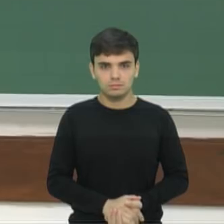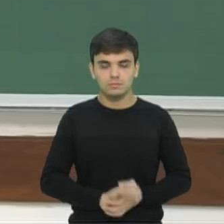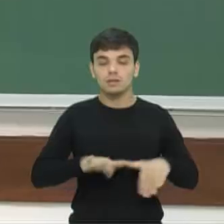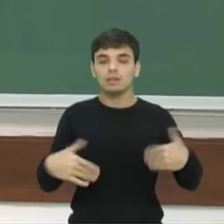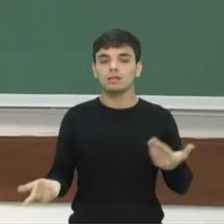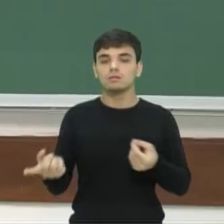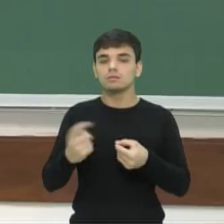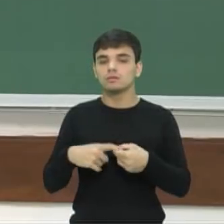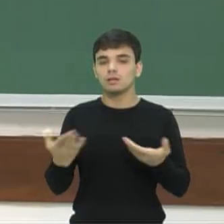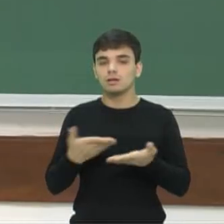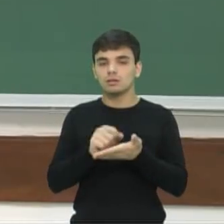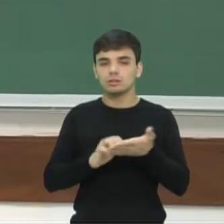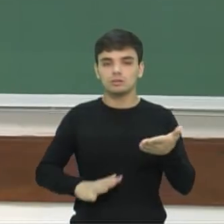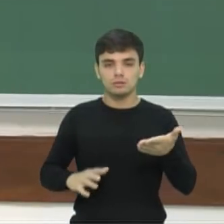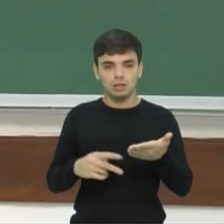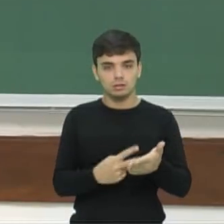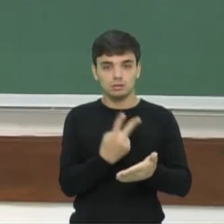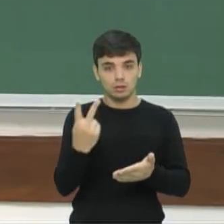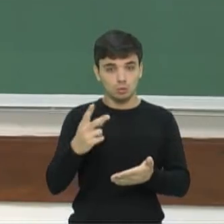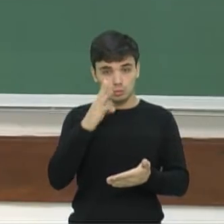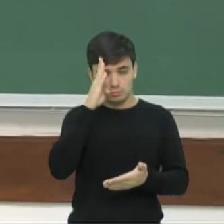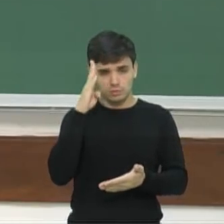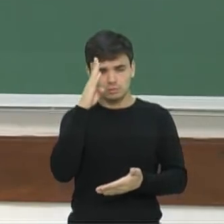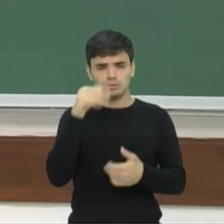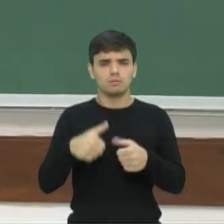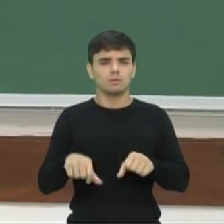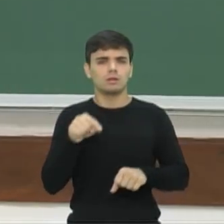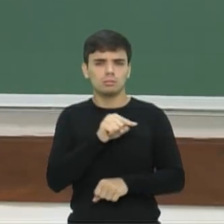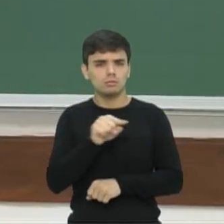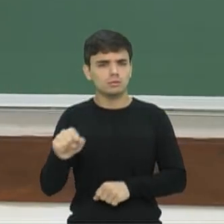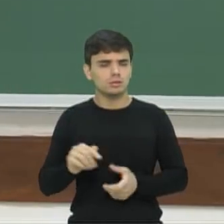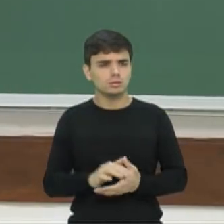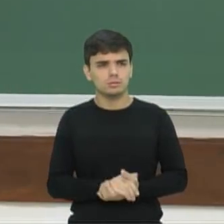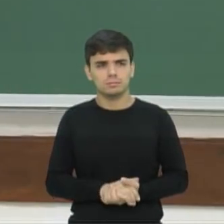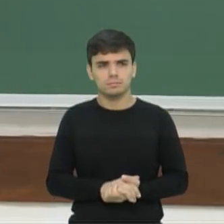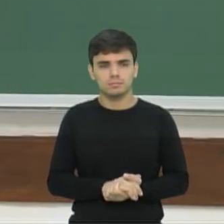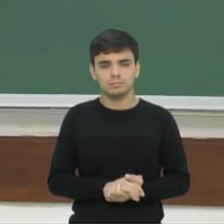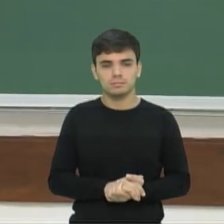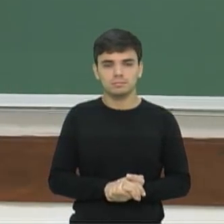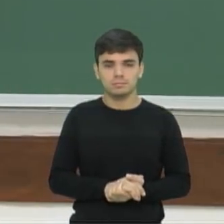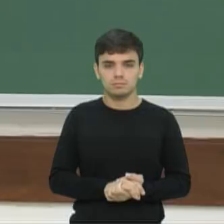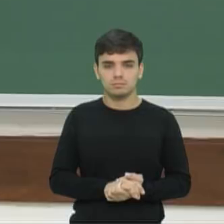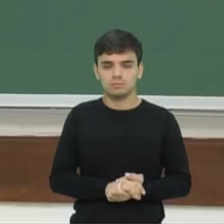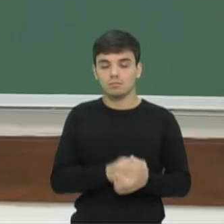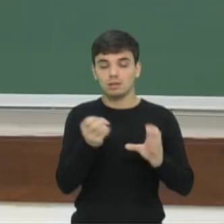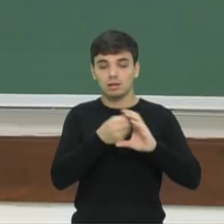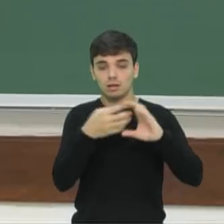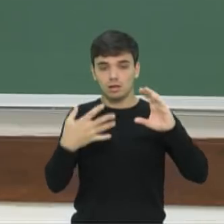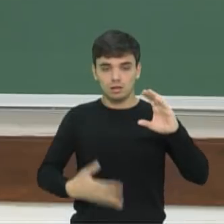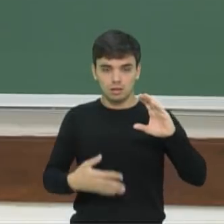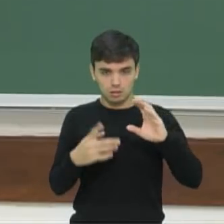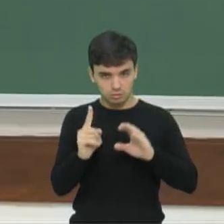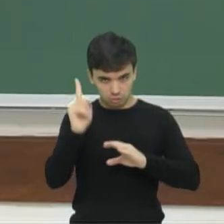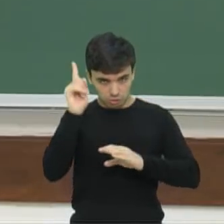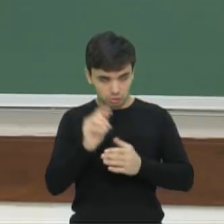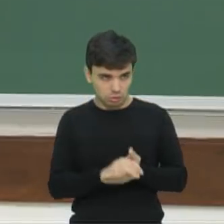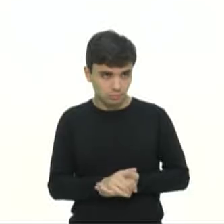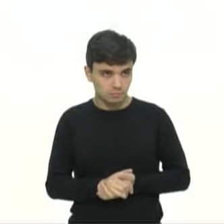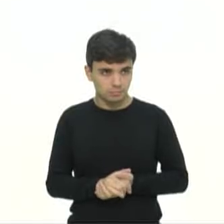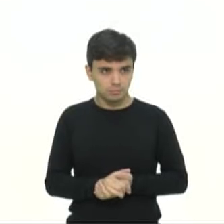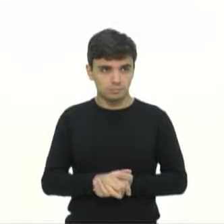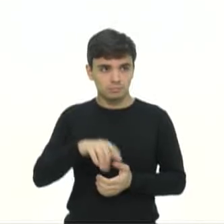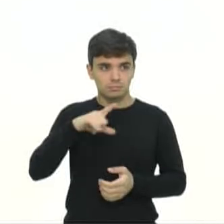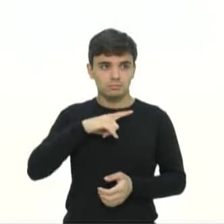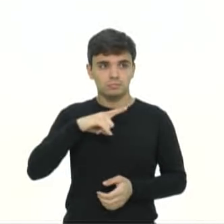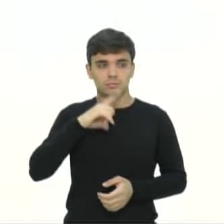Retornamos então, pessoal, com o exercício do segundo princípio que tinha ficado aqui para vocês, em que consistia esse princípio do Gita Kyoei. Então ele consiste